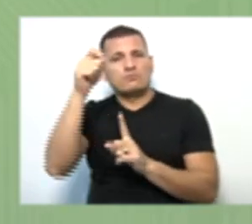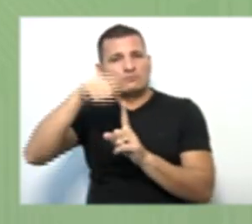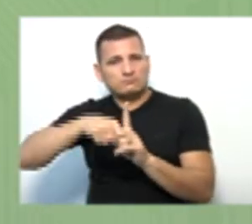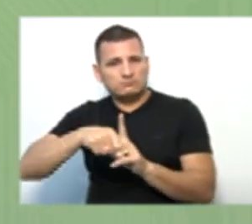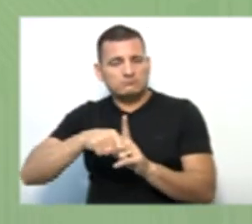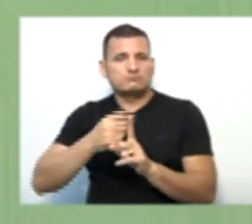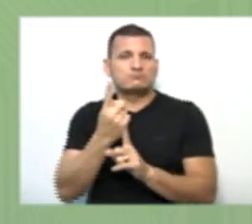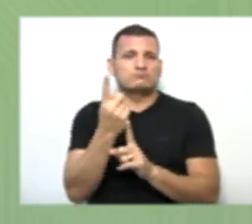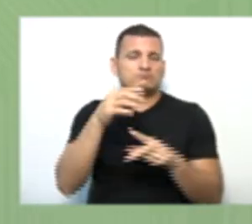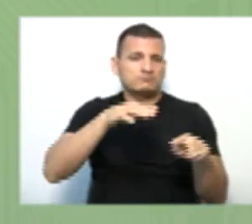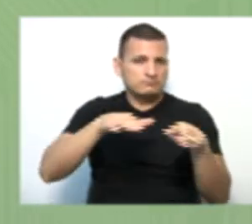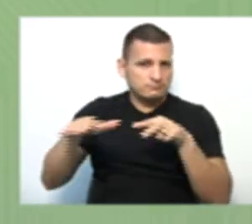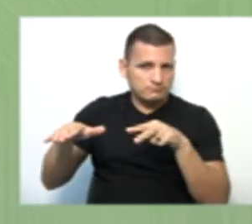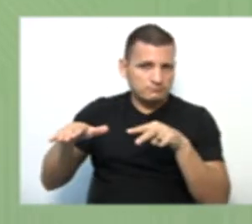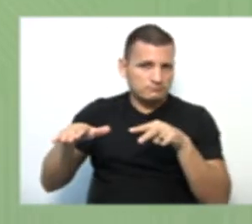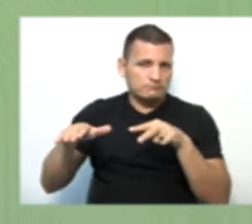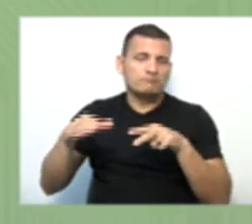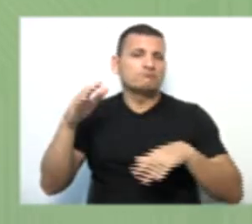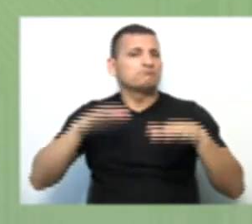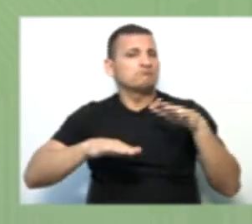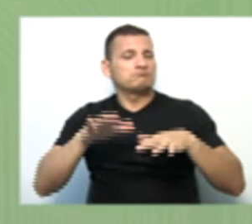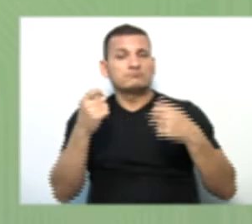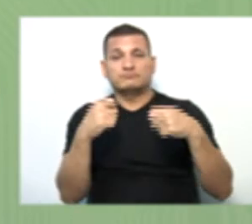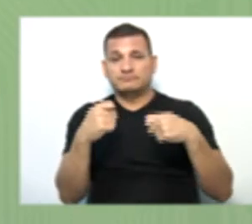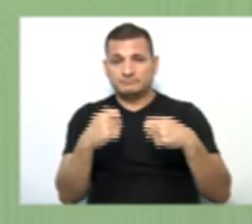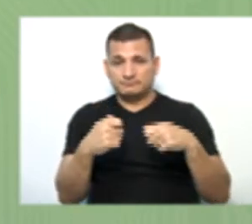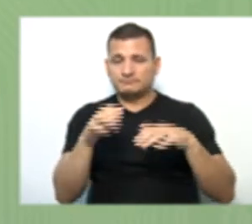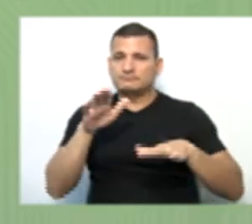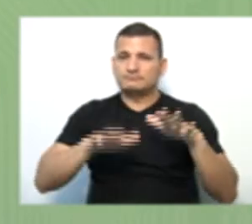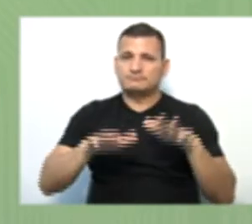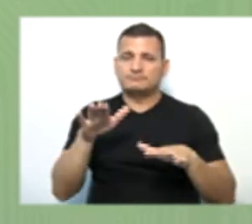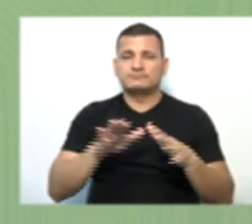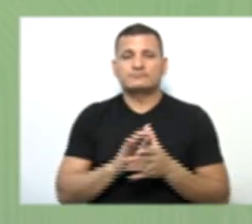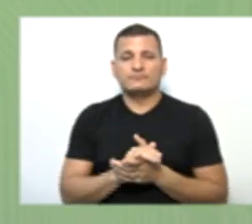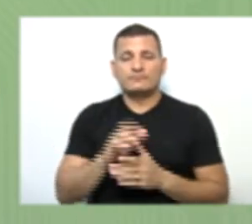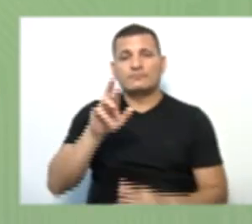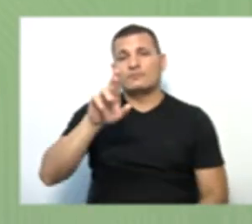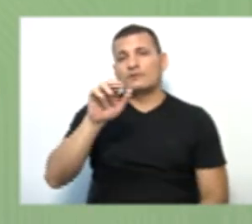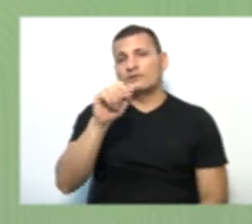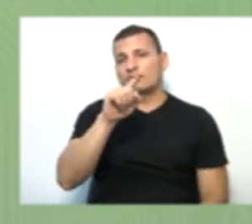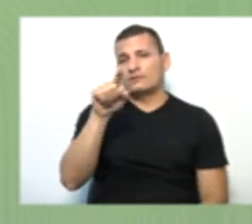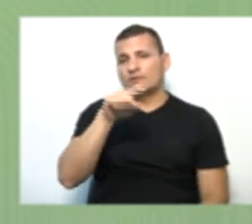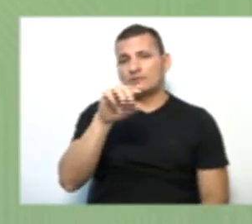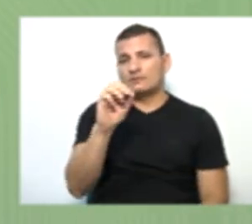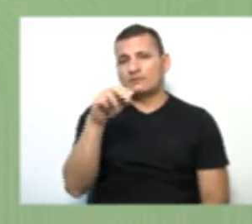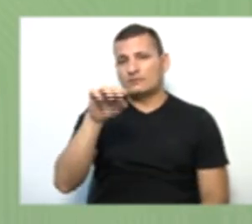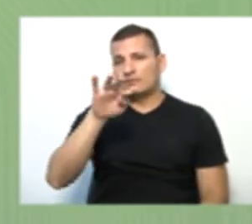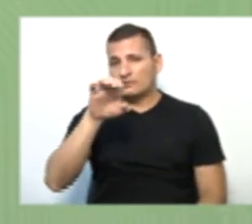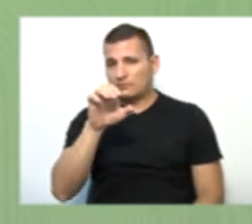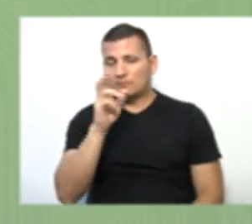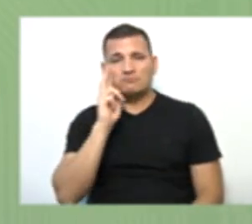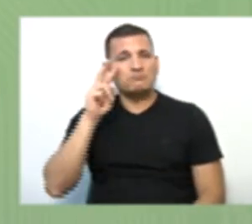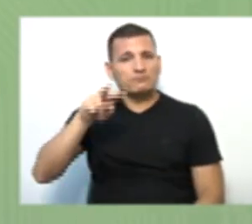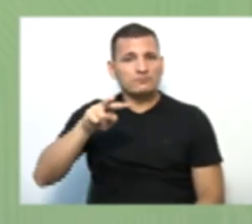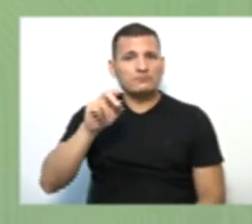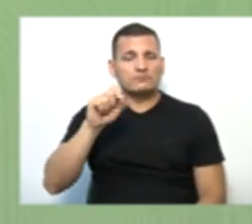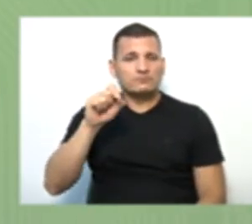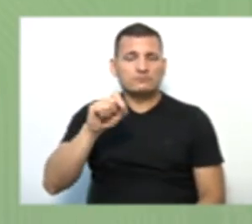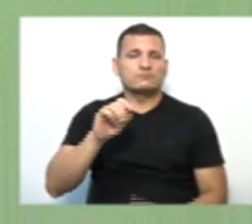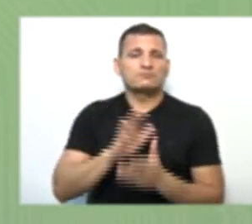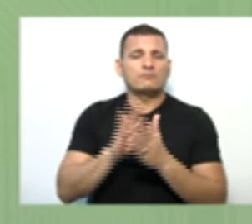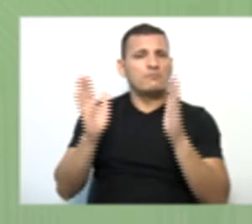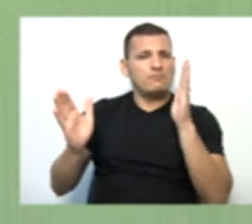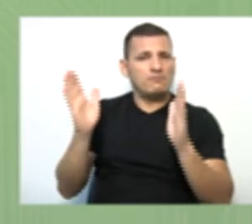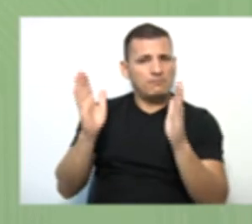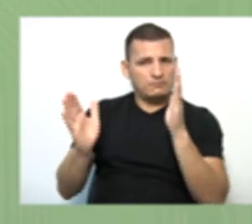uma semana, conforme a nossa necessidade. Portanto, o razonete a gente vê os lançamentos de um